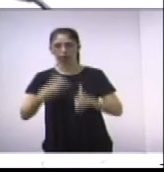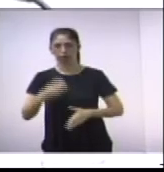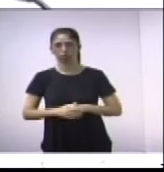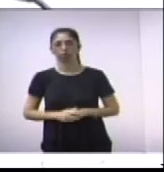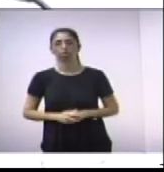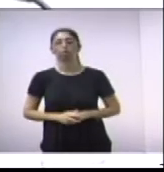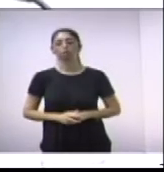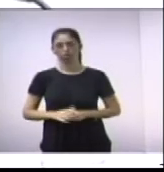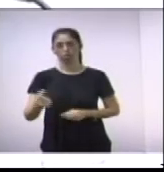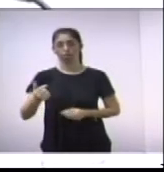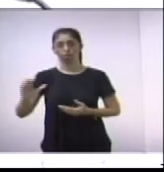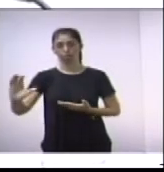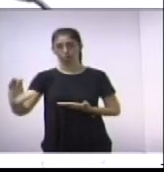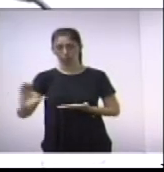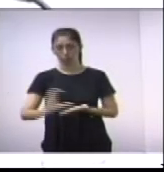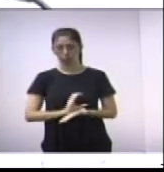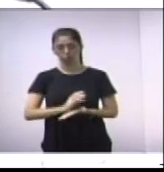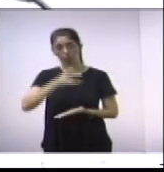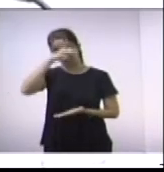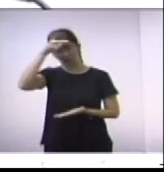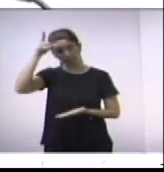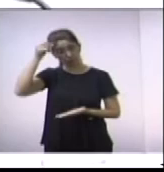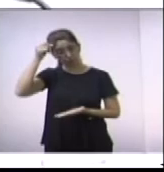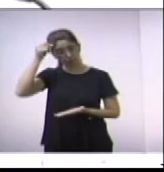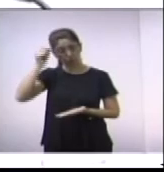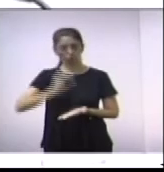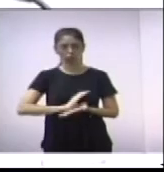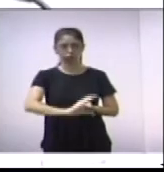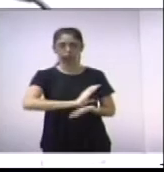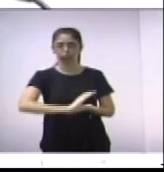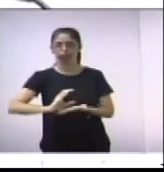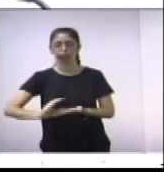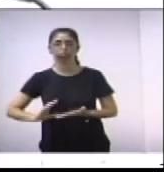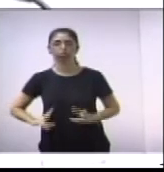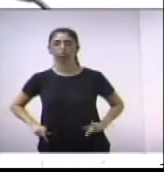um prejuízo, desvio da exorbitante importância de